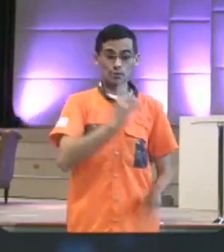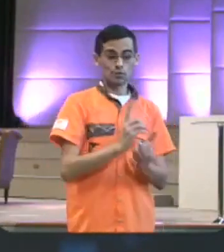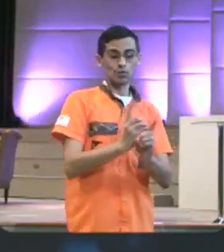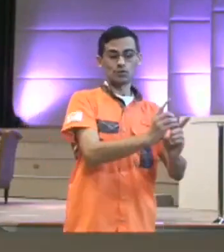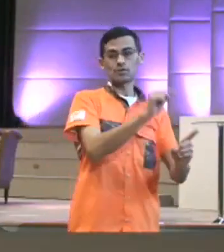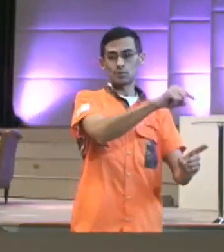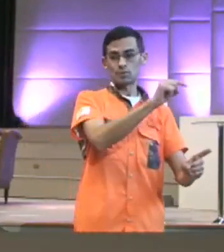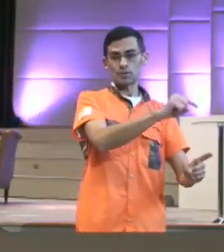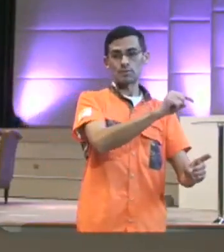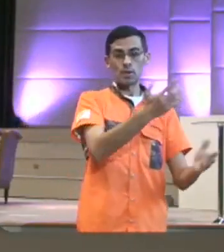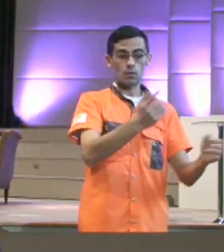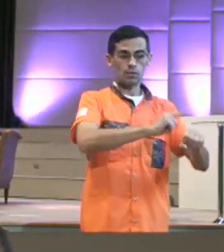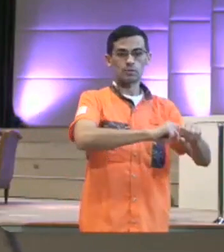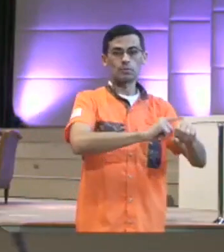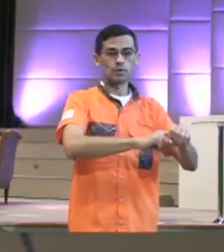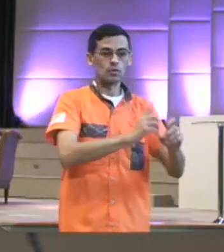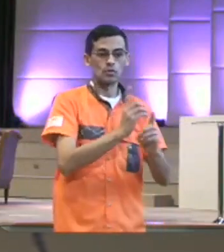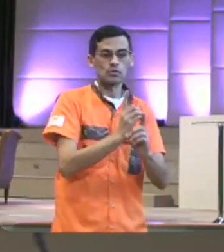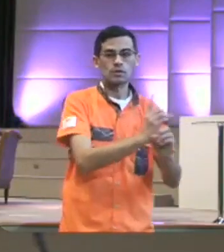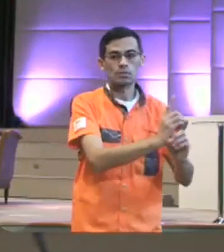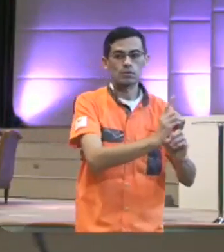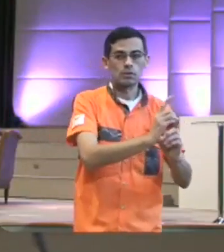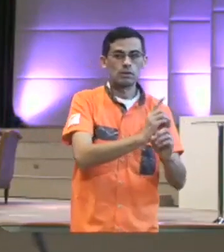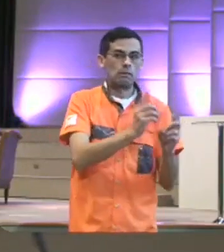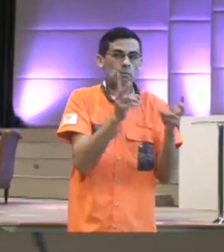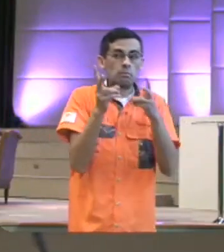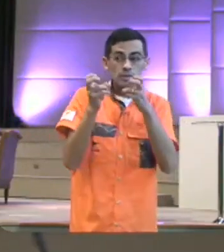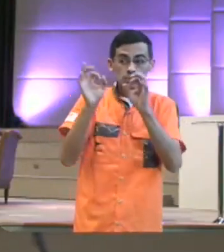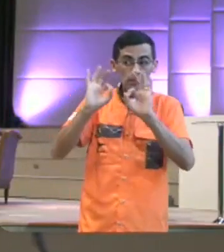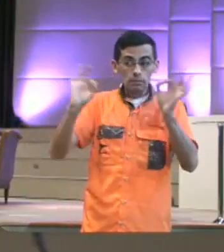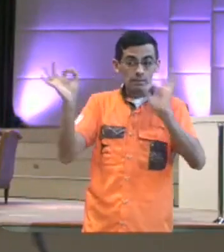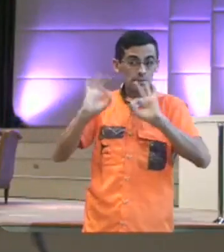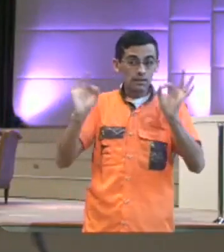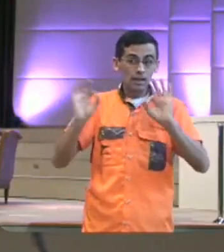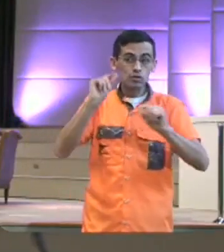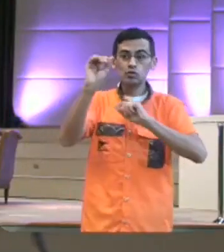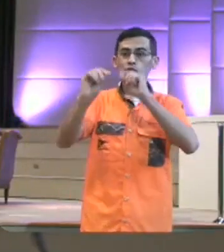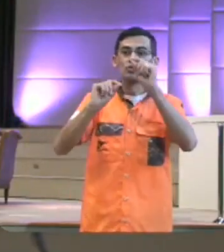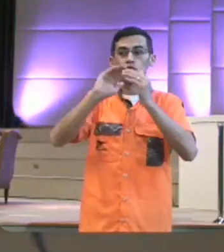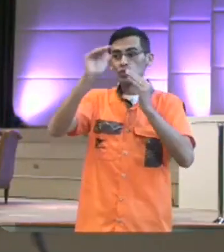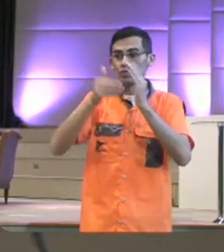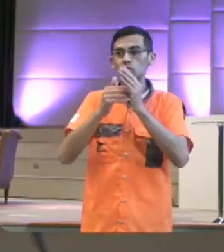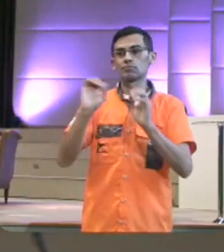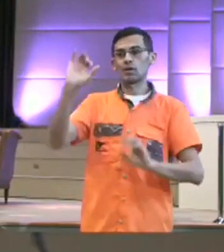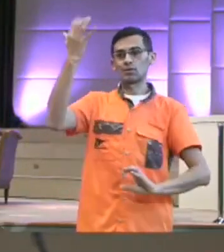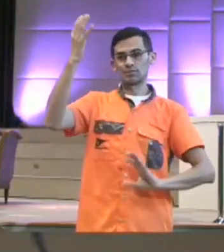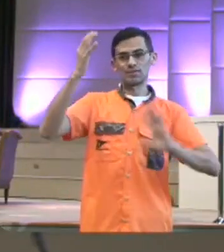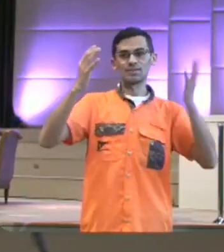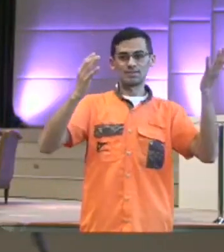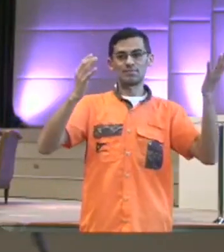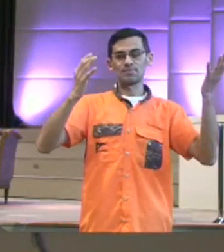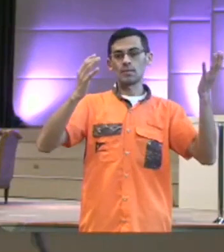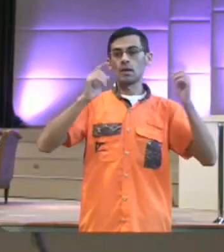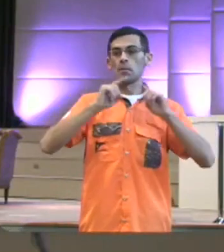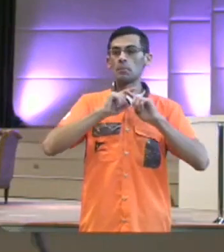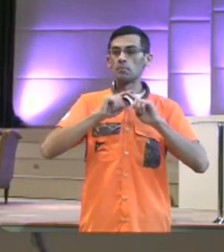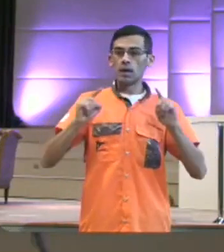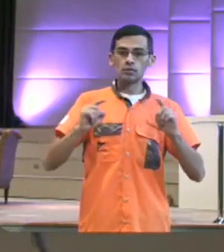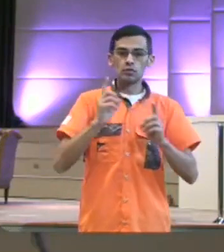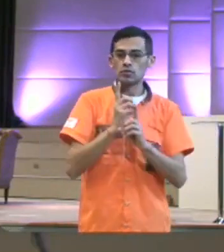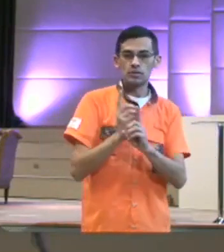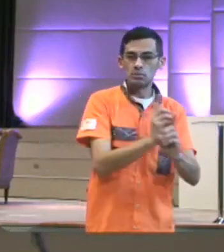discípulos. Nesse instante, eles não tinham ainda percepção de tudo o que aconteceria. Eles